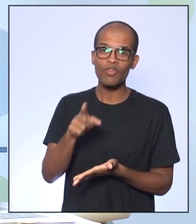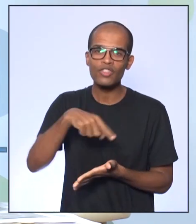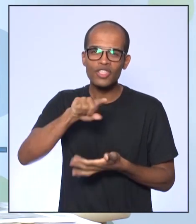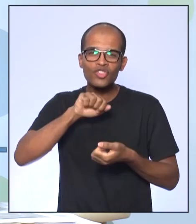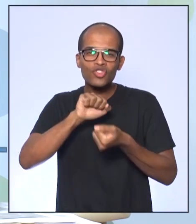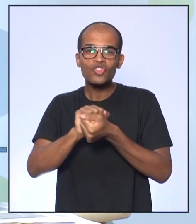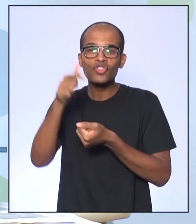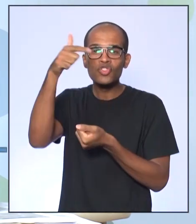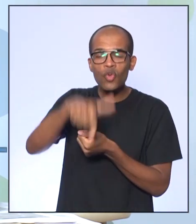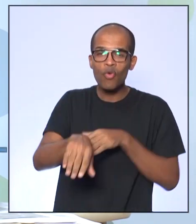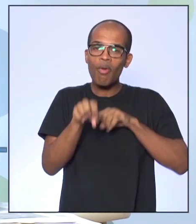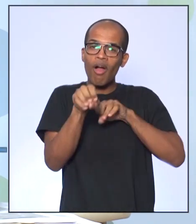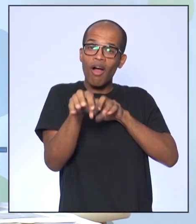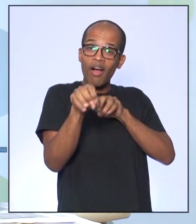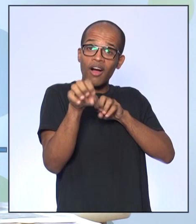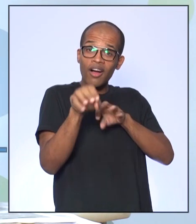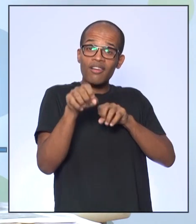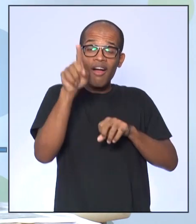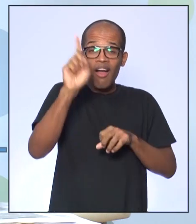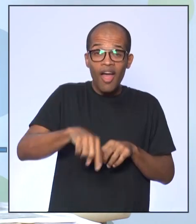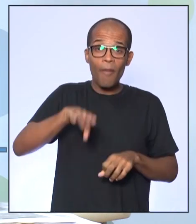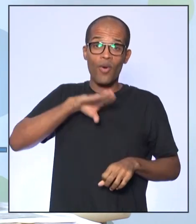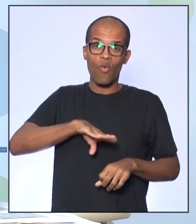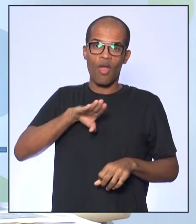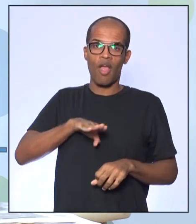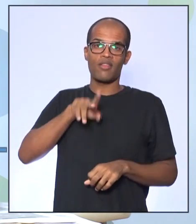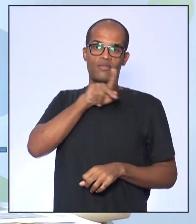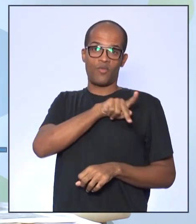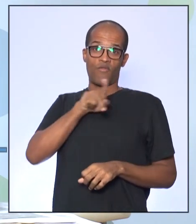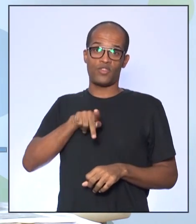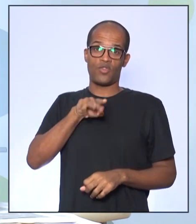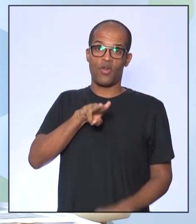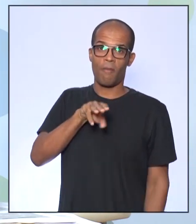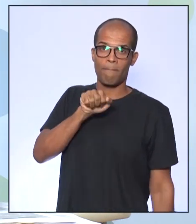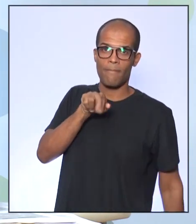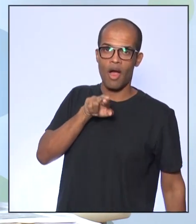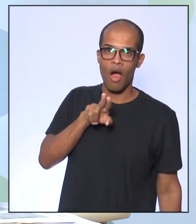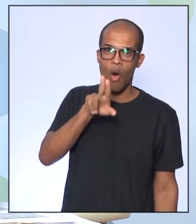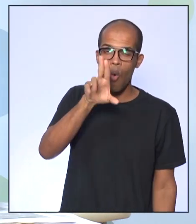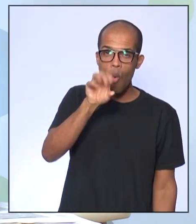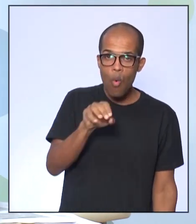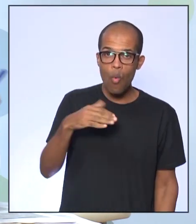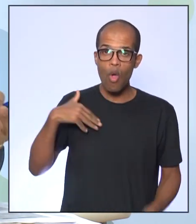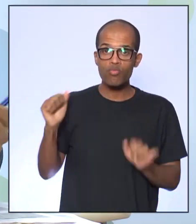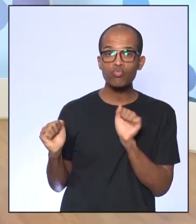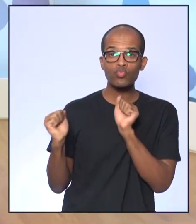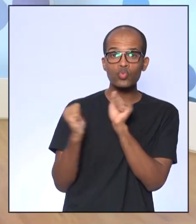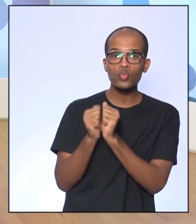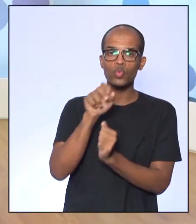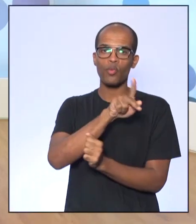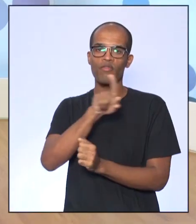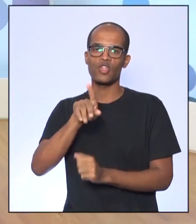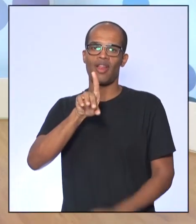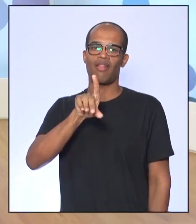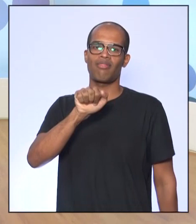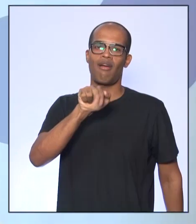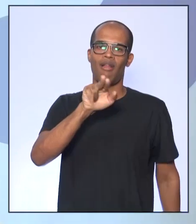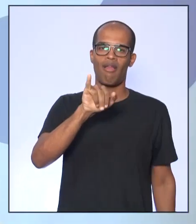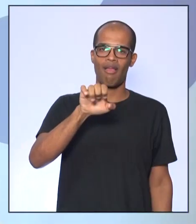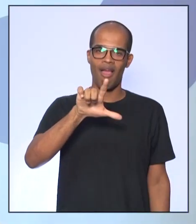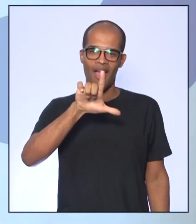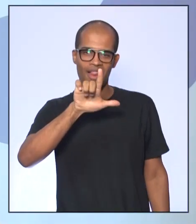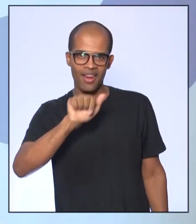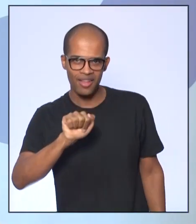um dia para uma aula de língua portuguesa. Eu sou o professor Mauro e estou na companhia da professora Daniele. Bom